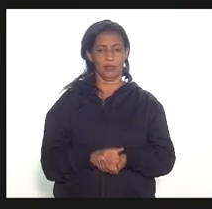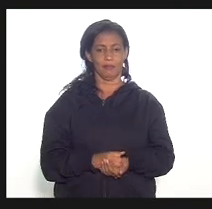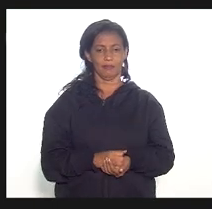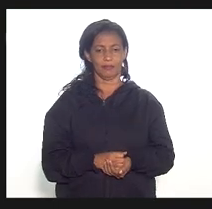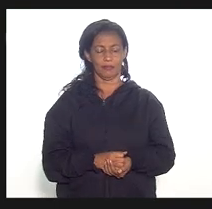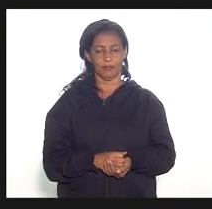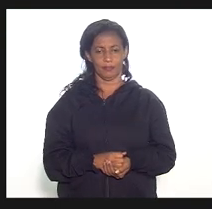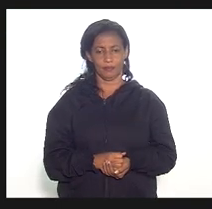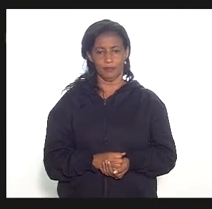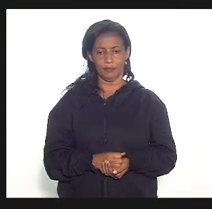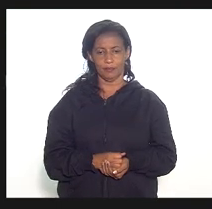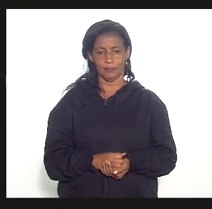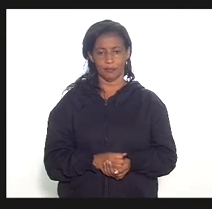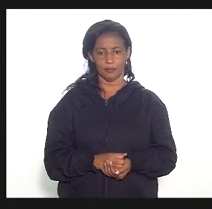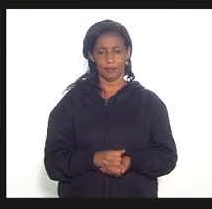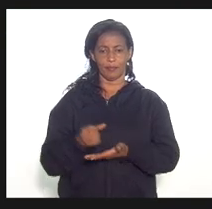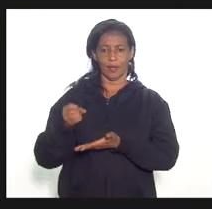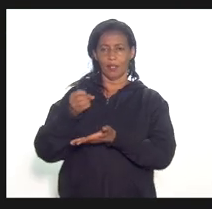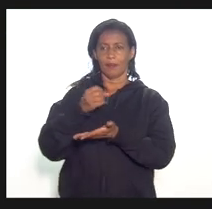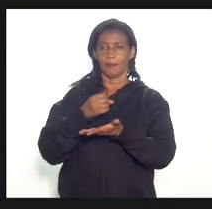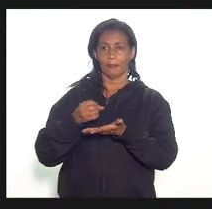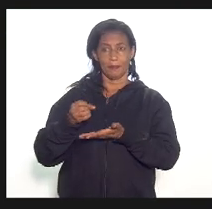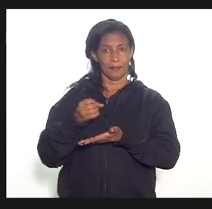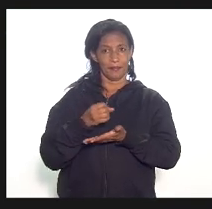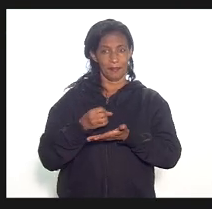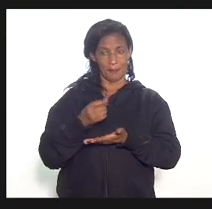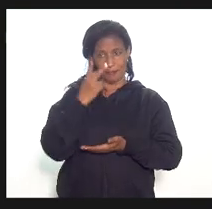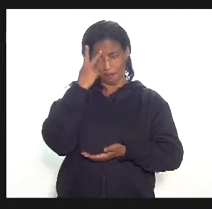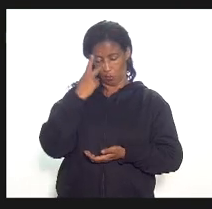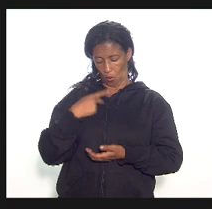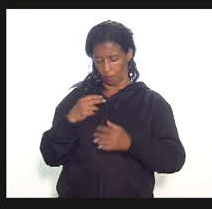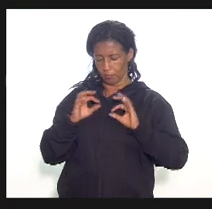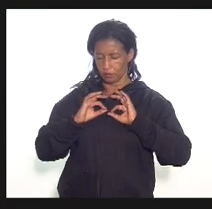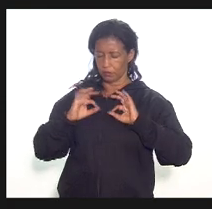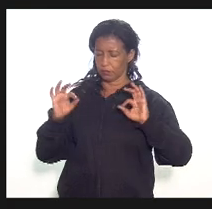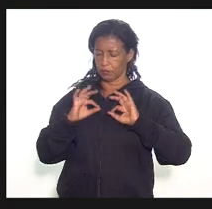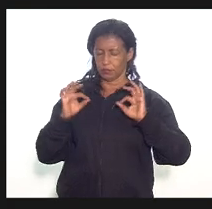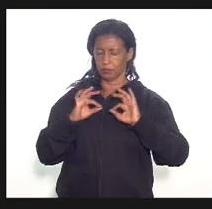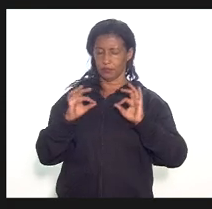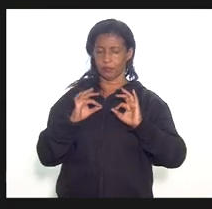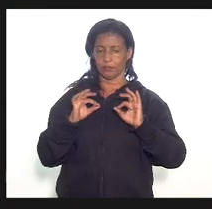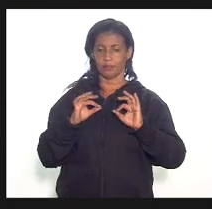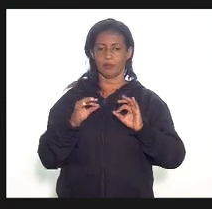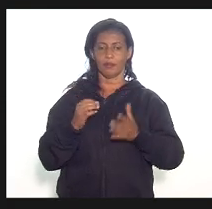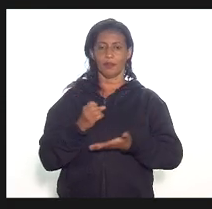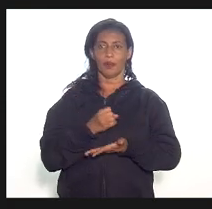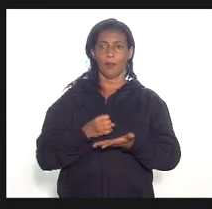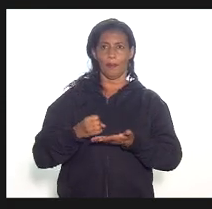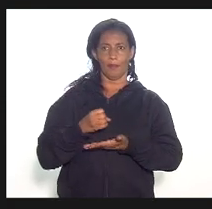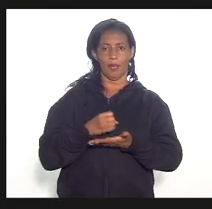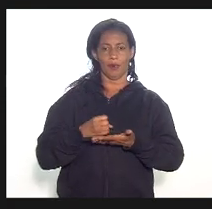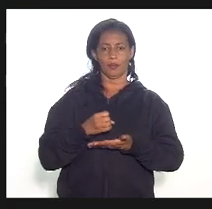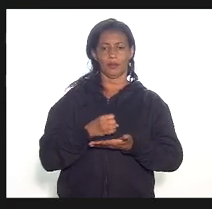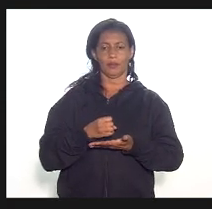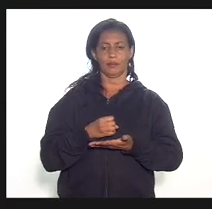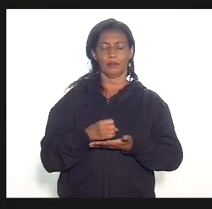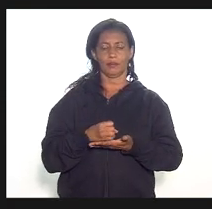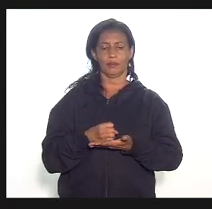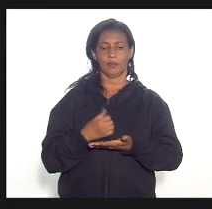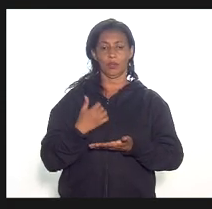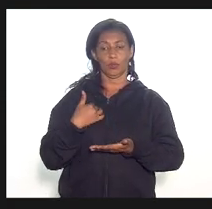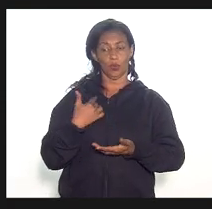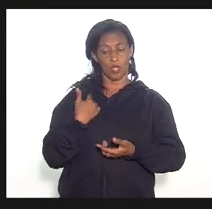o cara tá me ligando a minha análise não é uma análise pessoal a minha análise é uma análise com base daquilo que eu